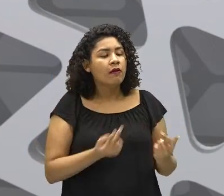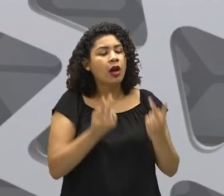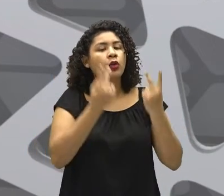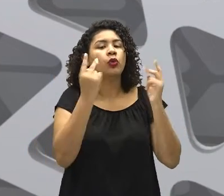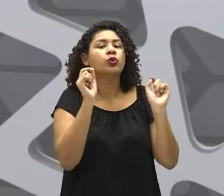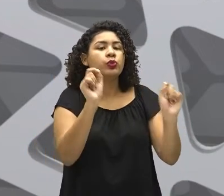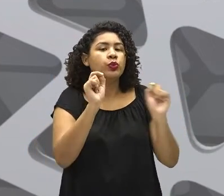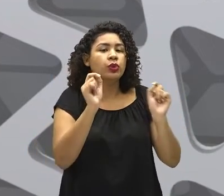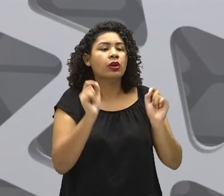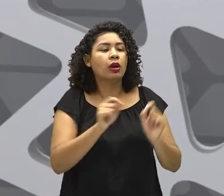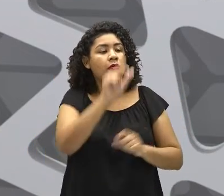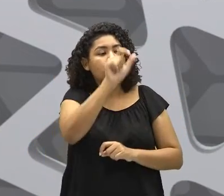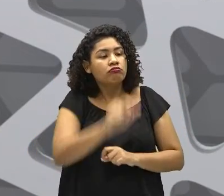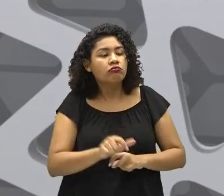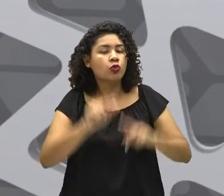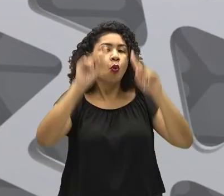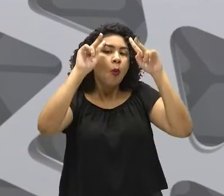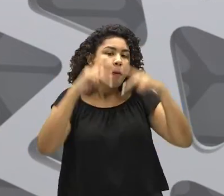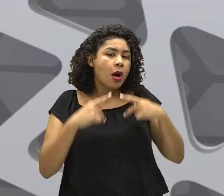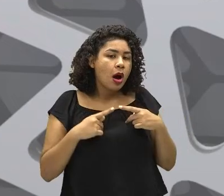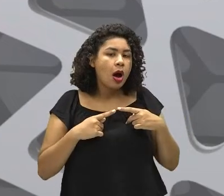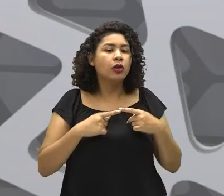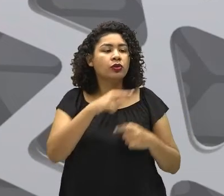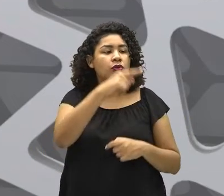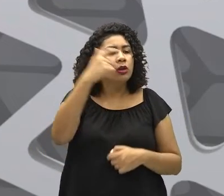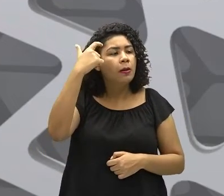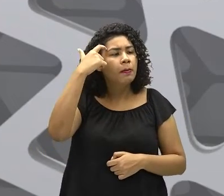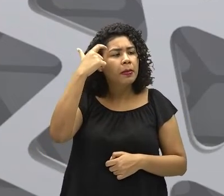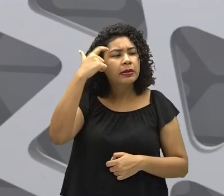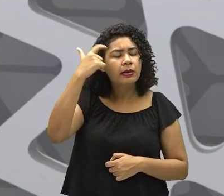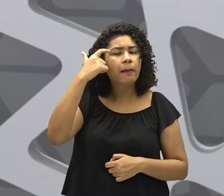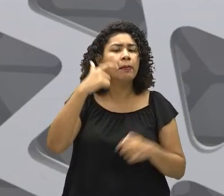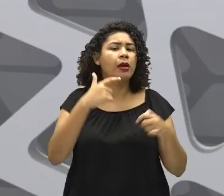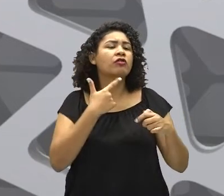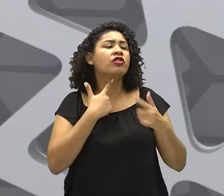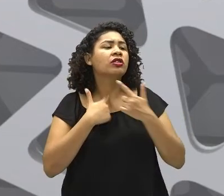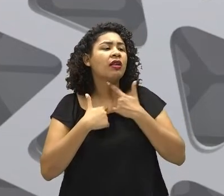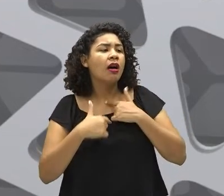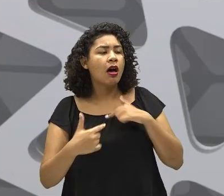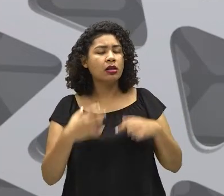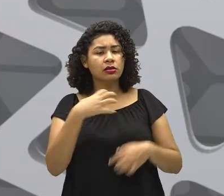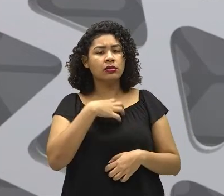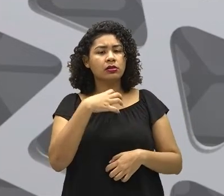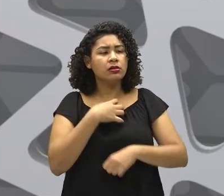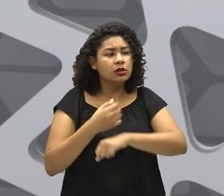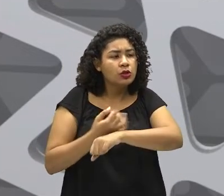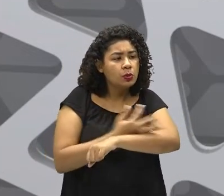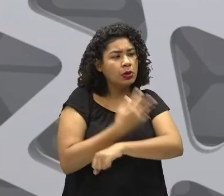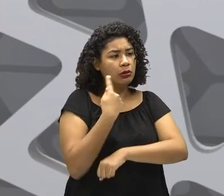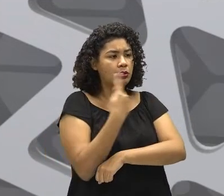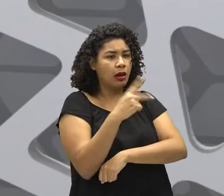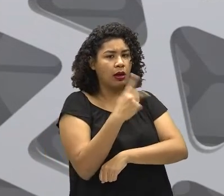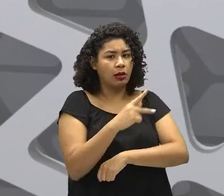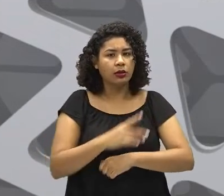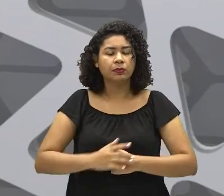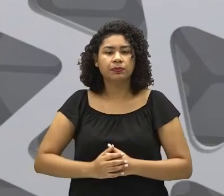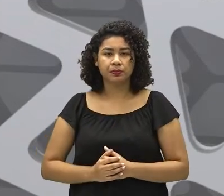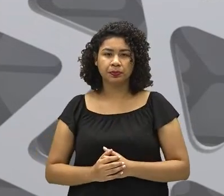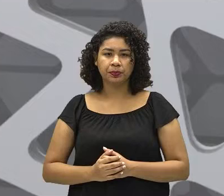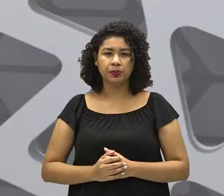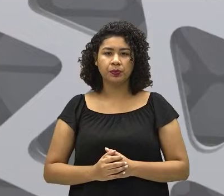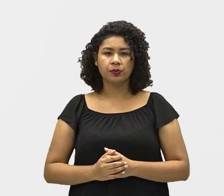ser humano, dos seus sentimentos, dos seus pensamentos, das suas vontades e das suas produções, ok? O